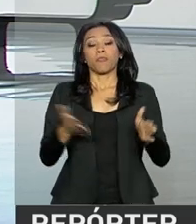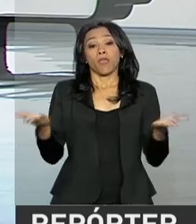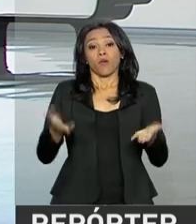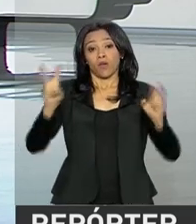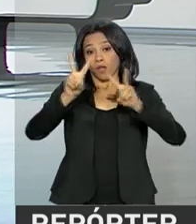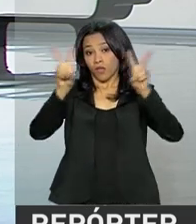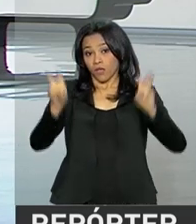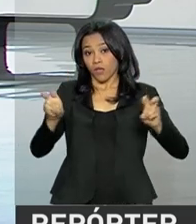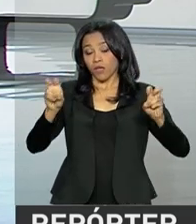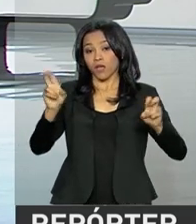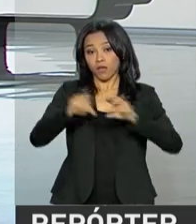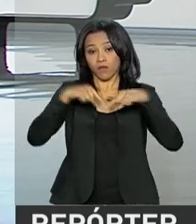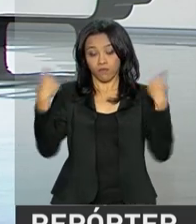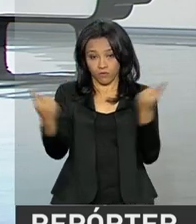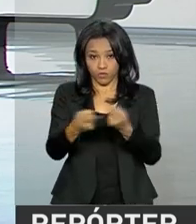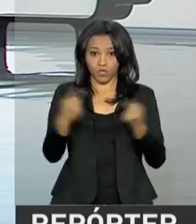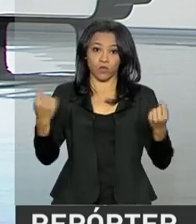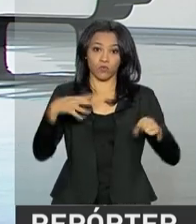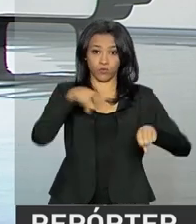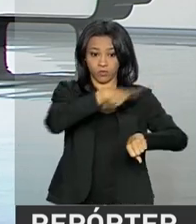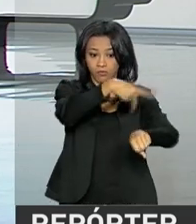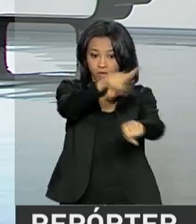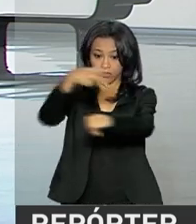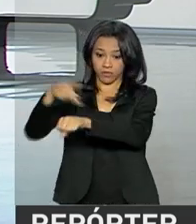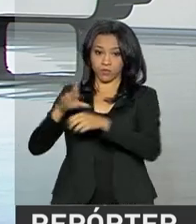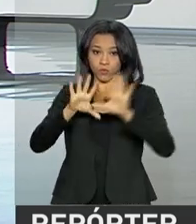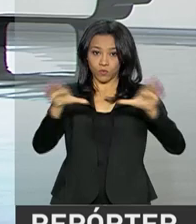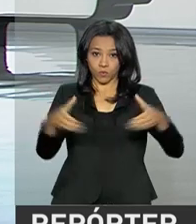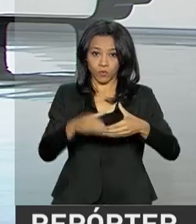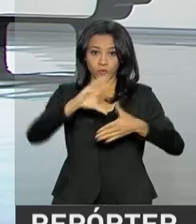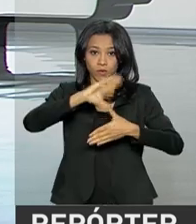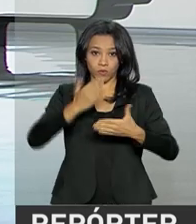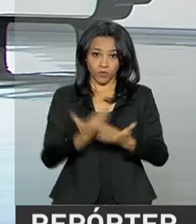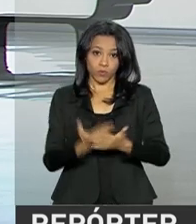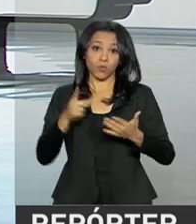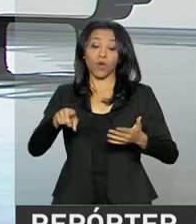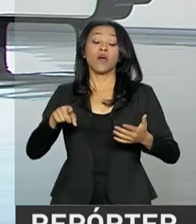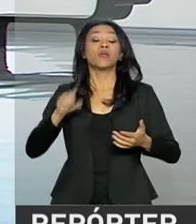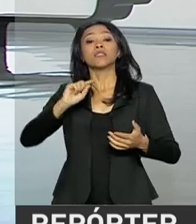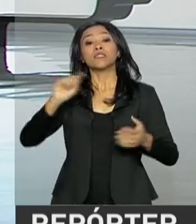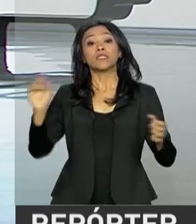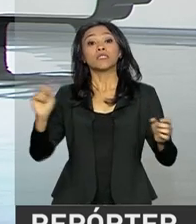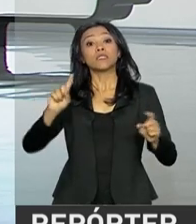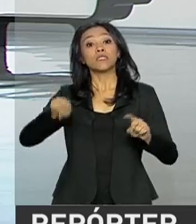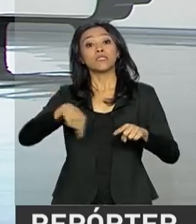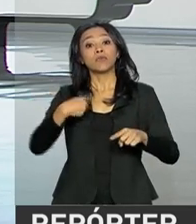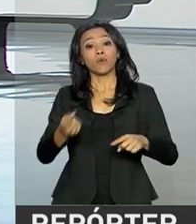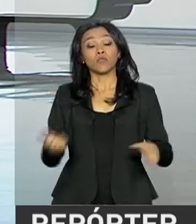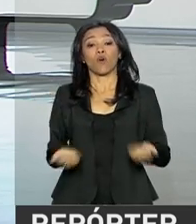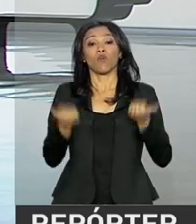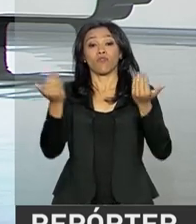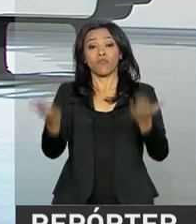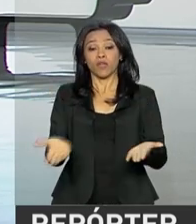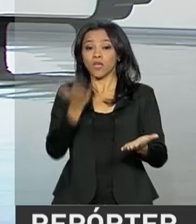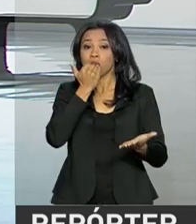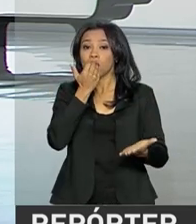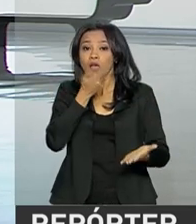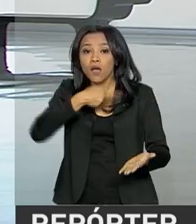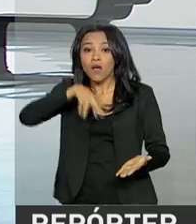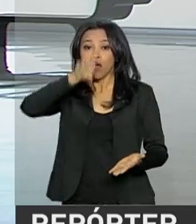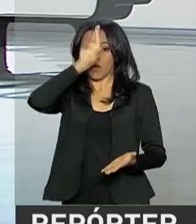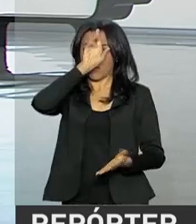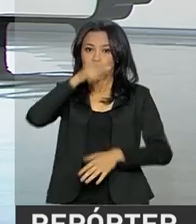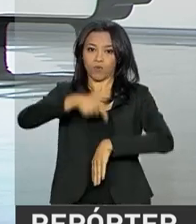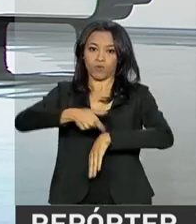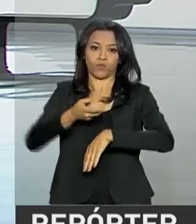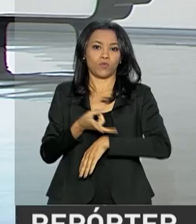mercosul o presidente do paraguai horacio cartes oferece um almoço para os chefes de estado a partir das duas e